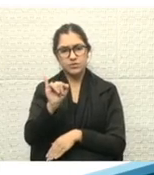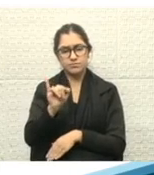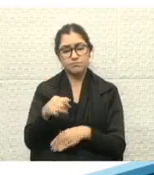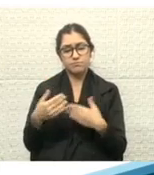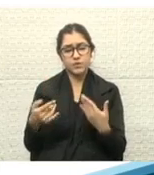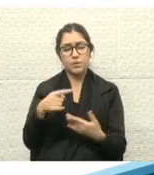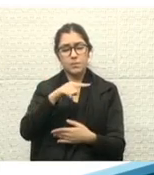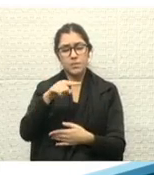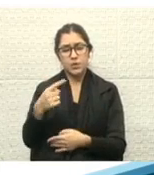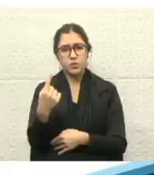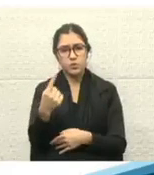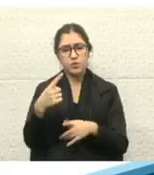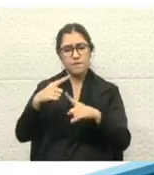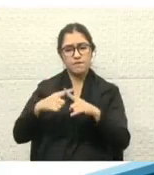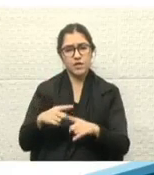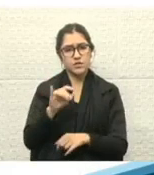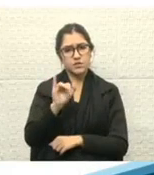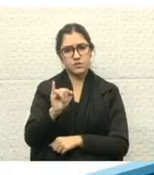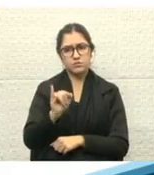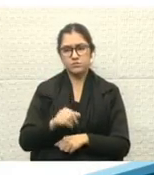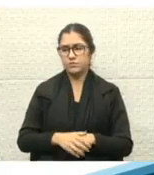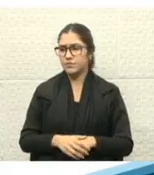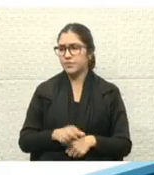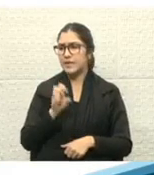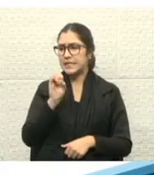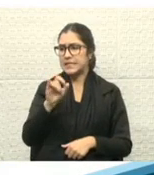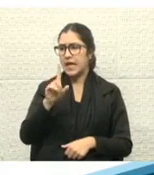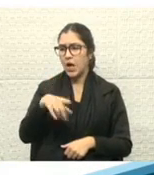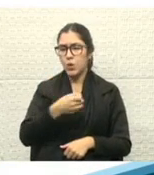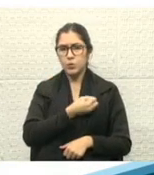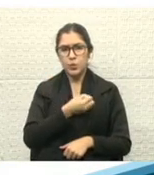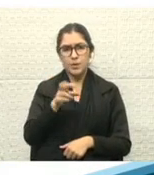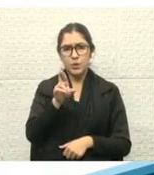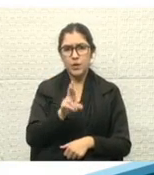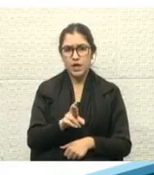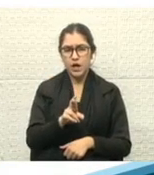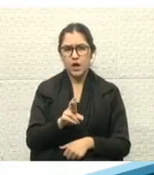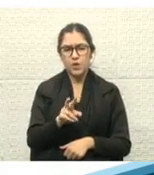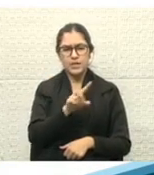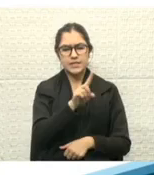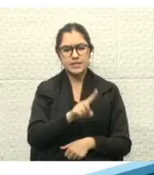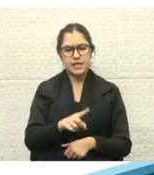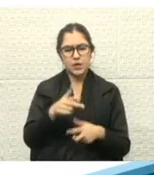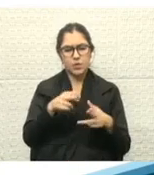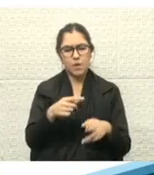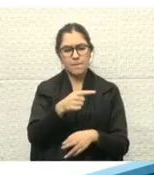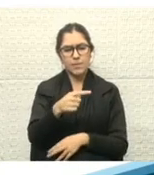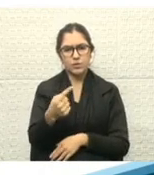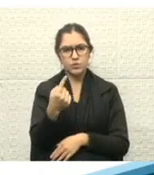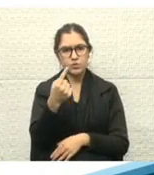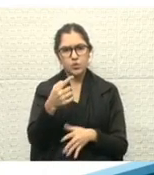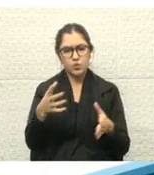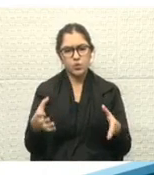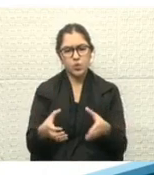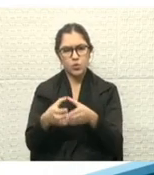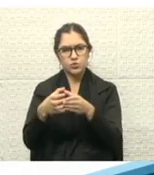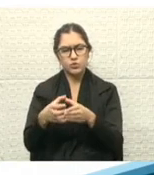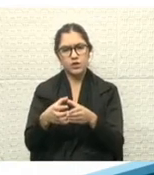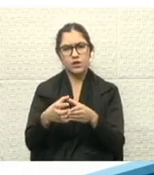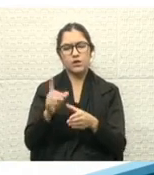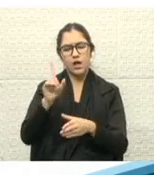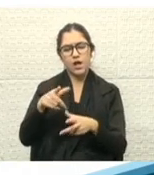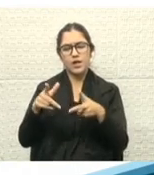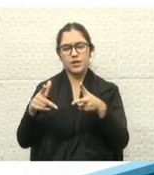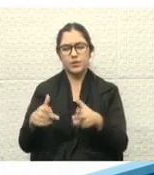Então, menos 1 vezes i. Se for um número real, z igual a menos 1, o conjugado